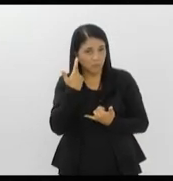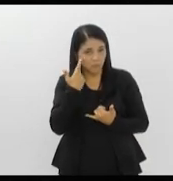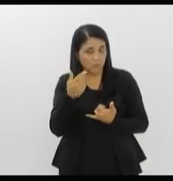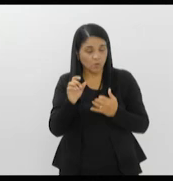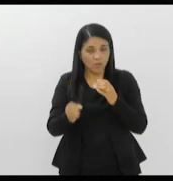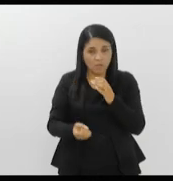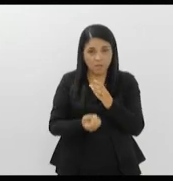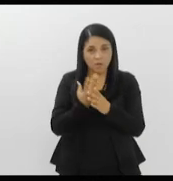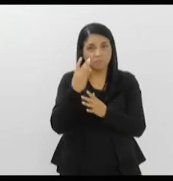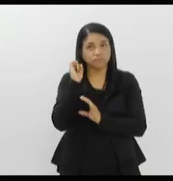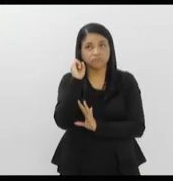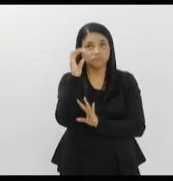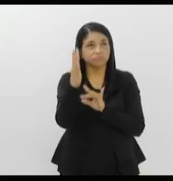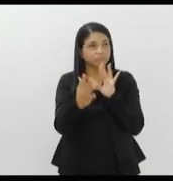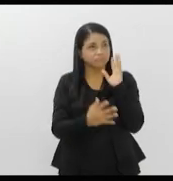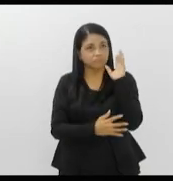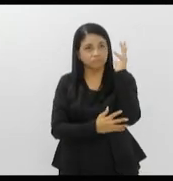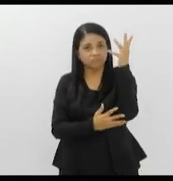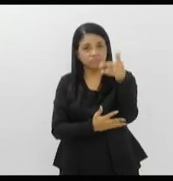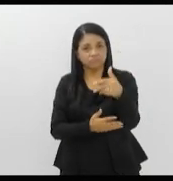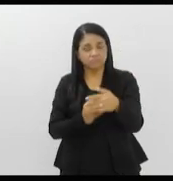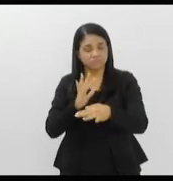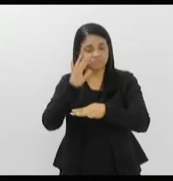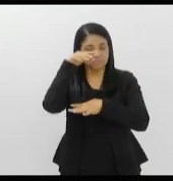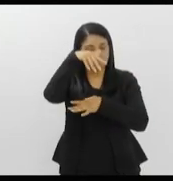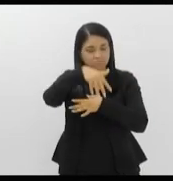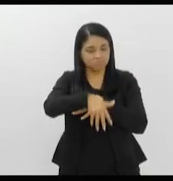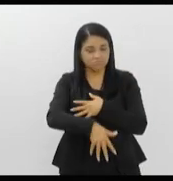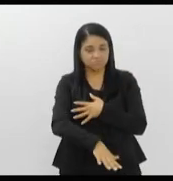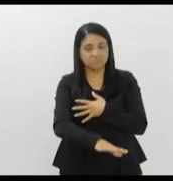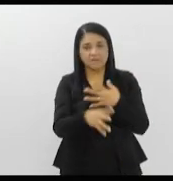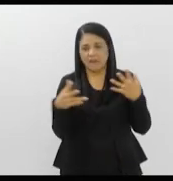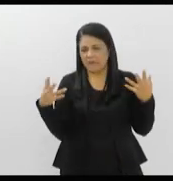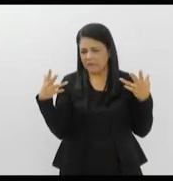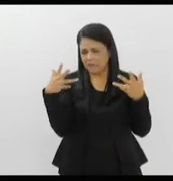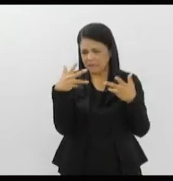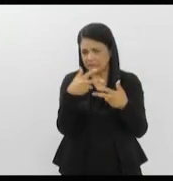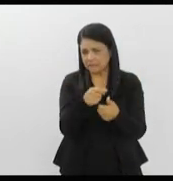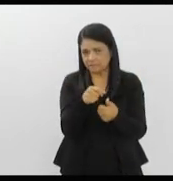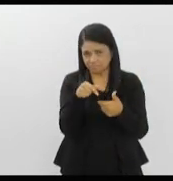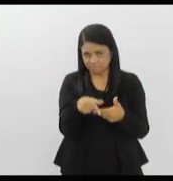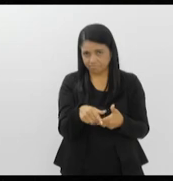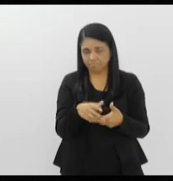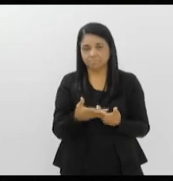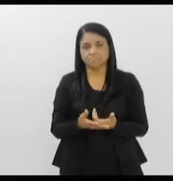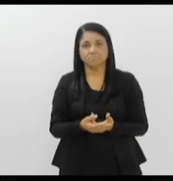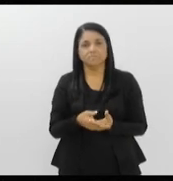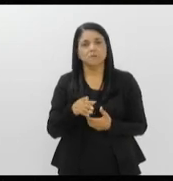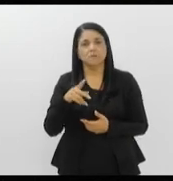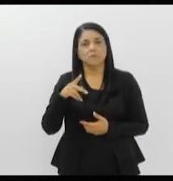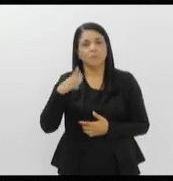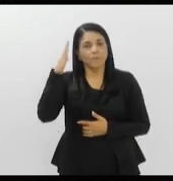foi a natureza, aquela maravilha, né? Lá no Paraná, na divisa